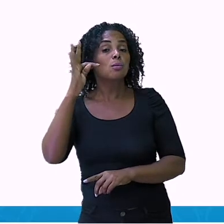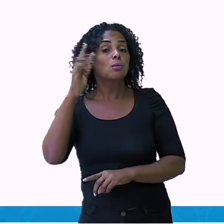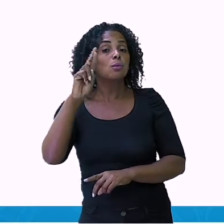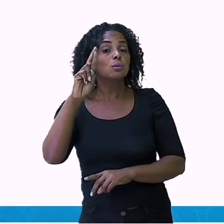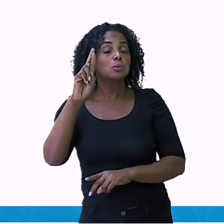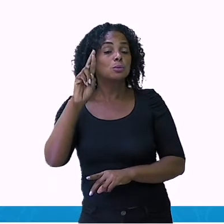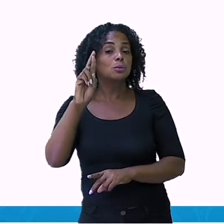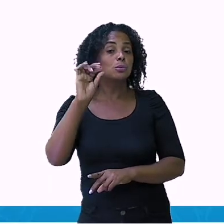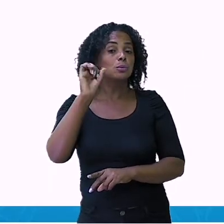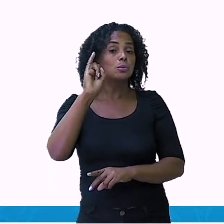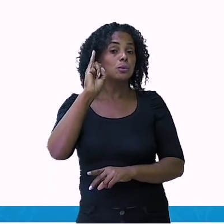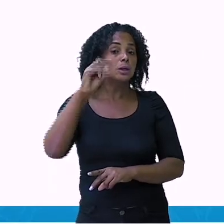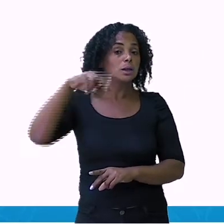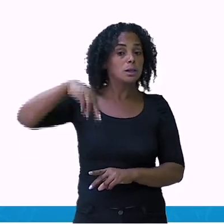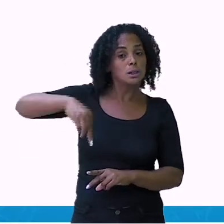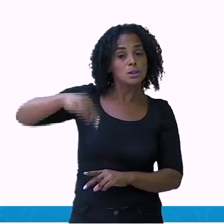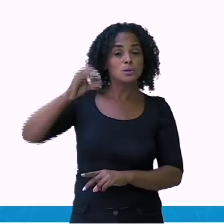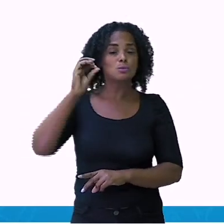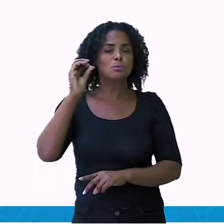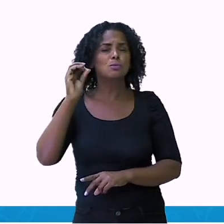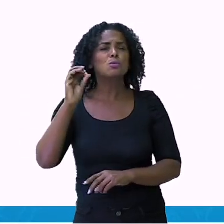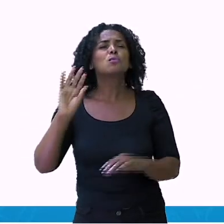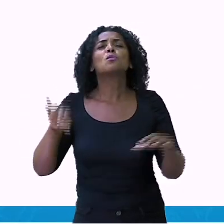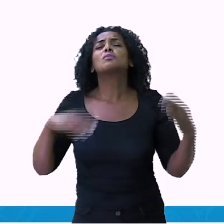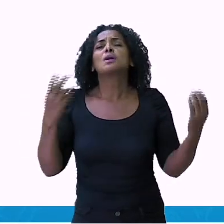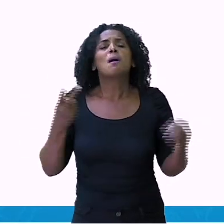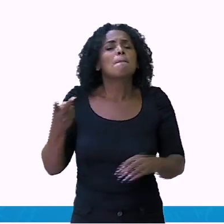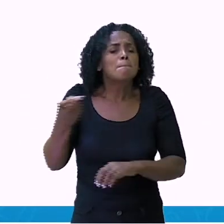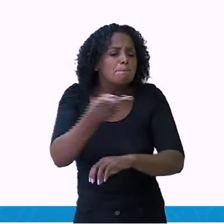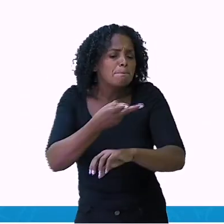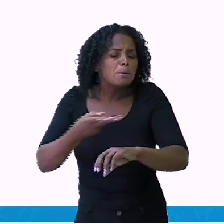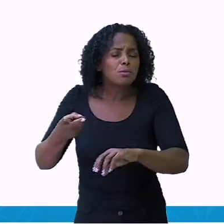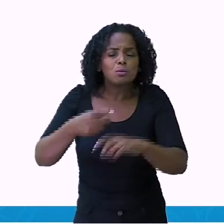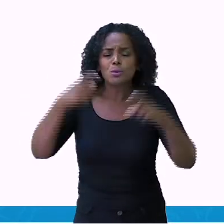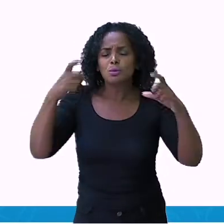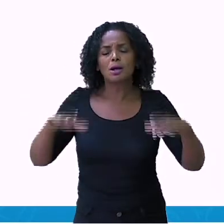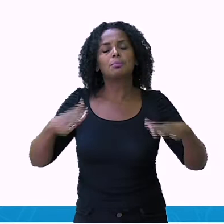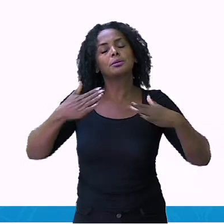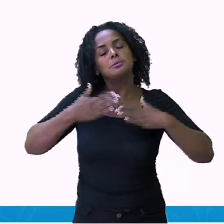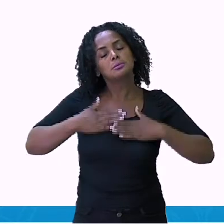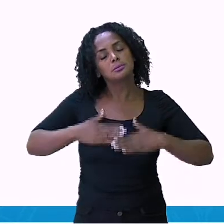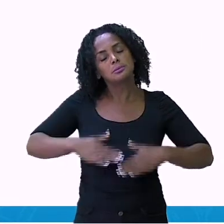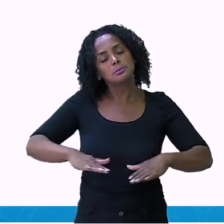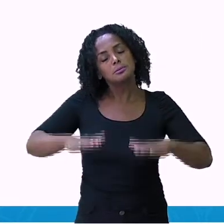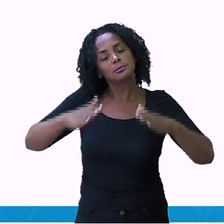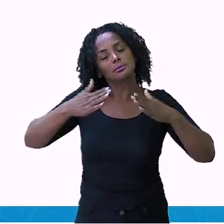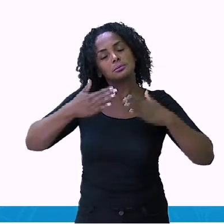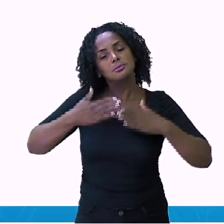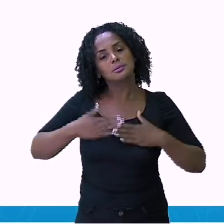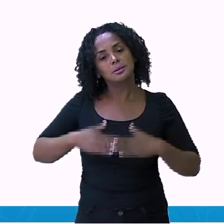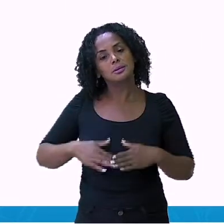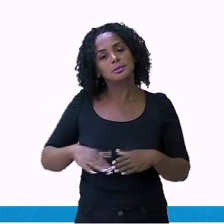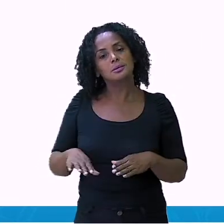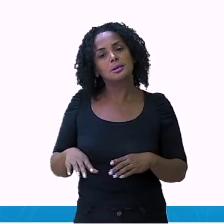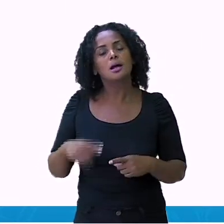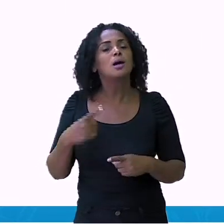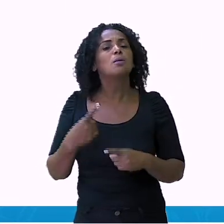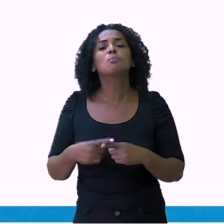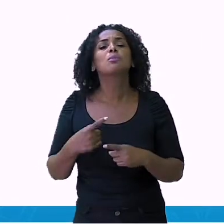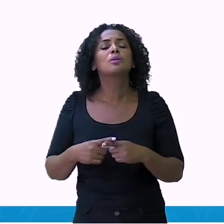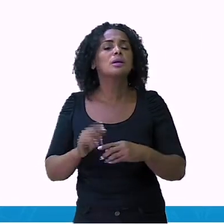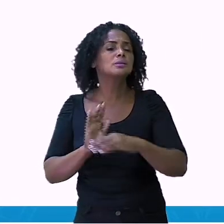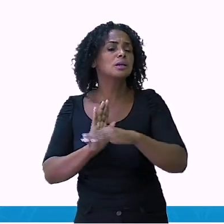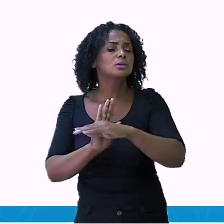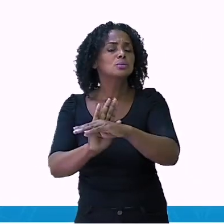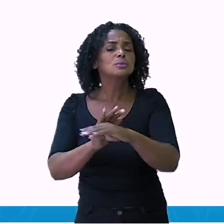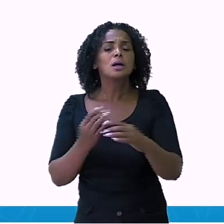lazer. Então, quando você procura, por exemplo, um lugar para você descansar, o lazer, por que isso estabelece o comércio? Porque